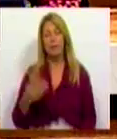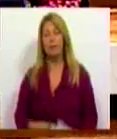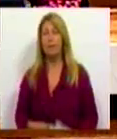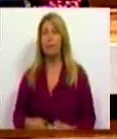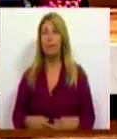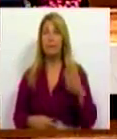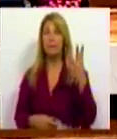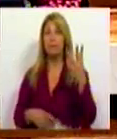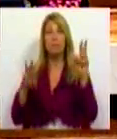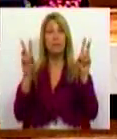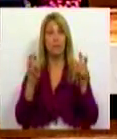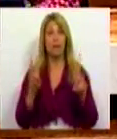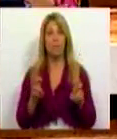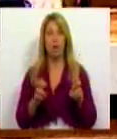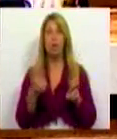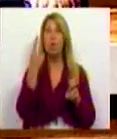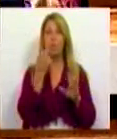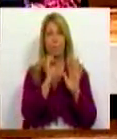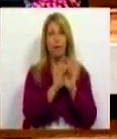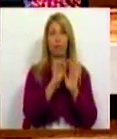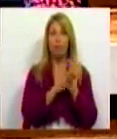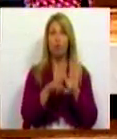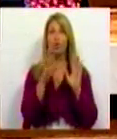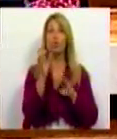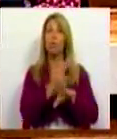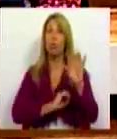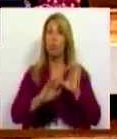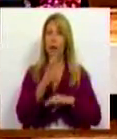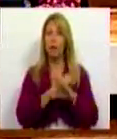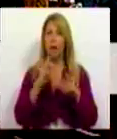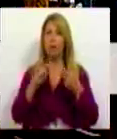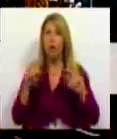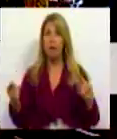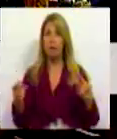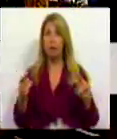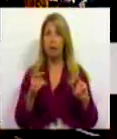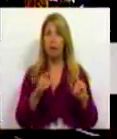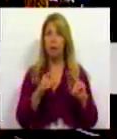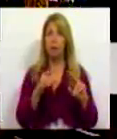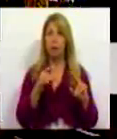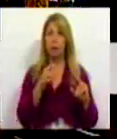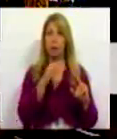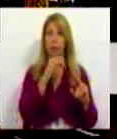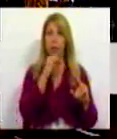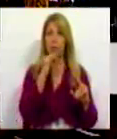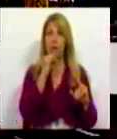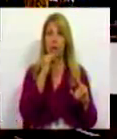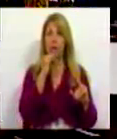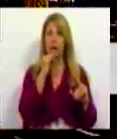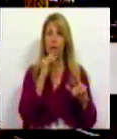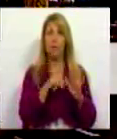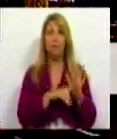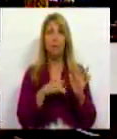três temas, um deles os fundos comunitários. Os fundos comunitários às autarquias no Algarve foram sempre